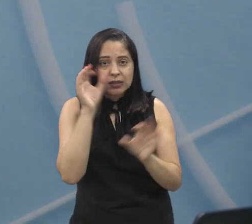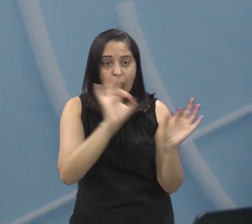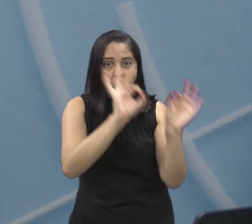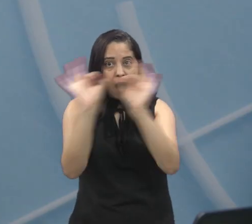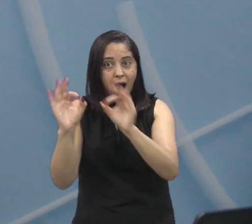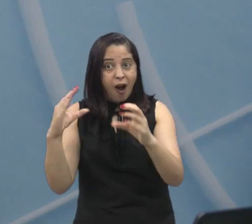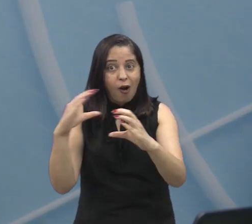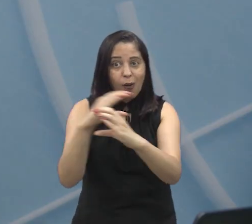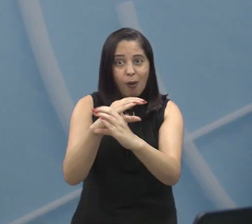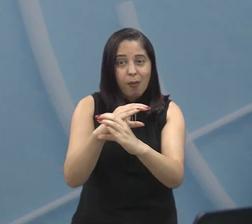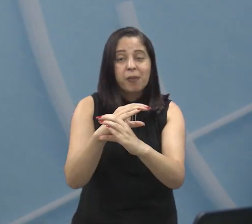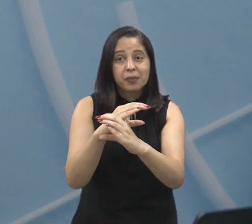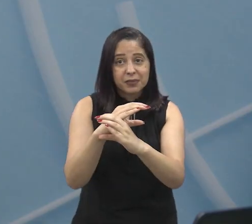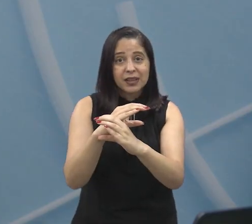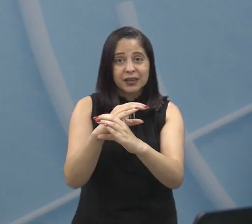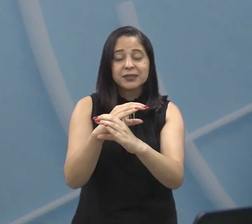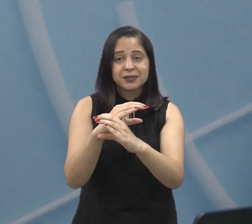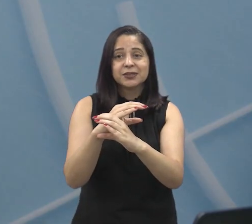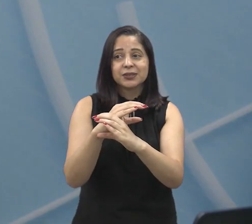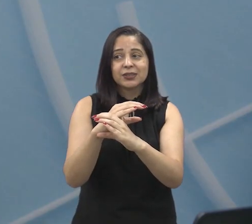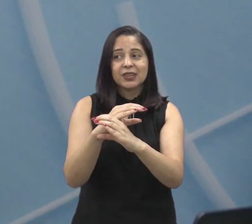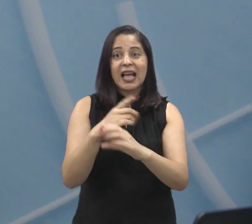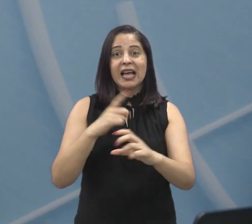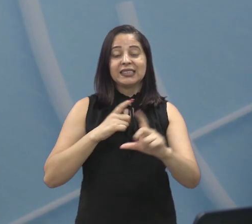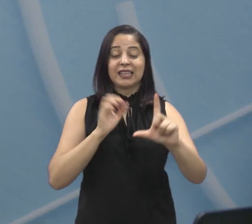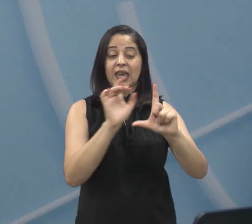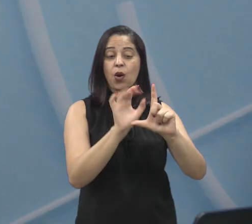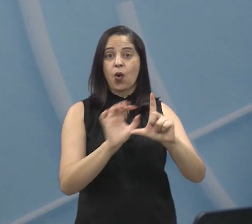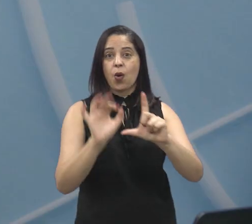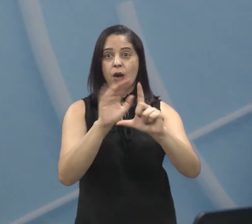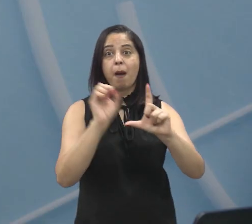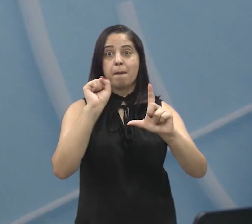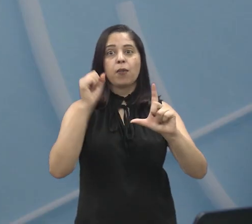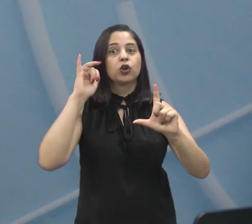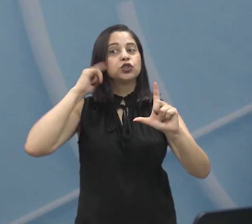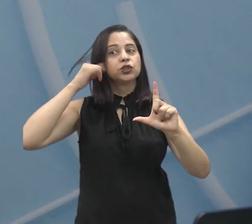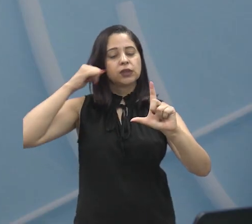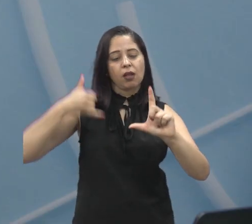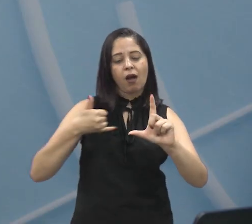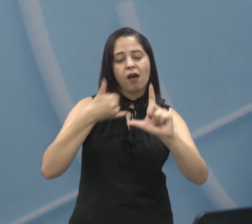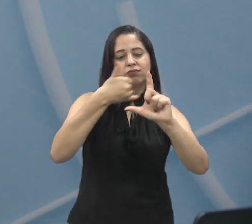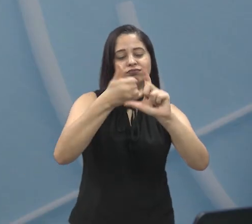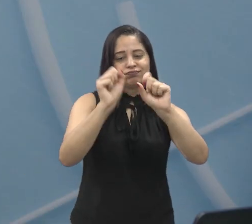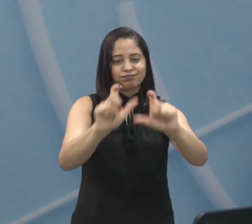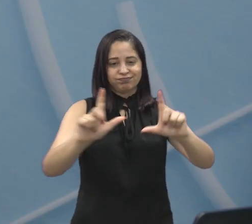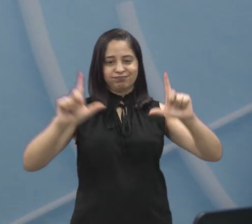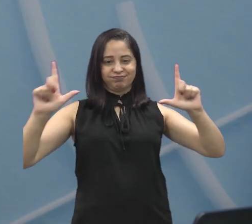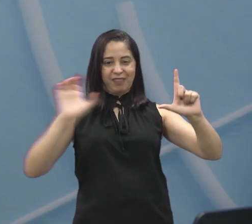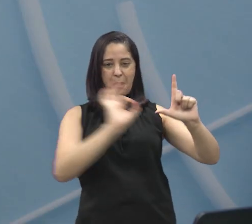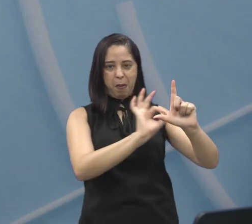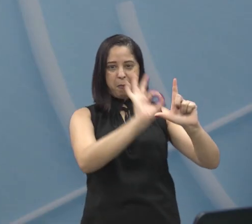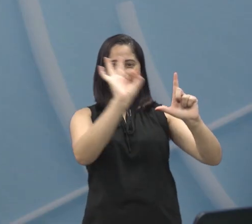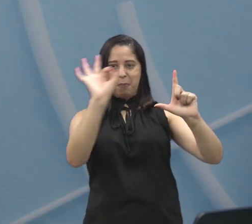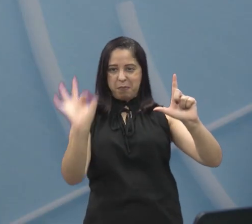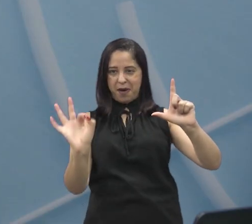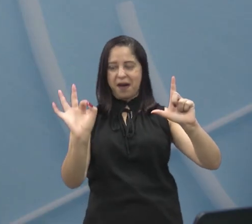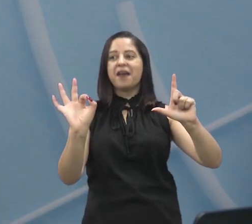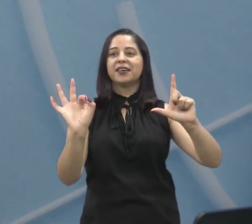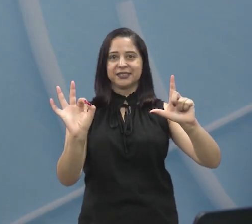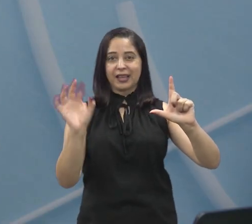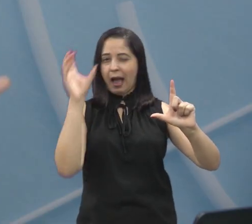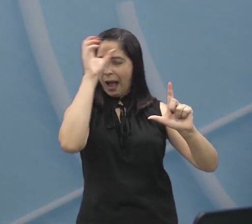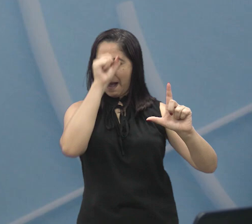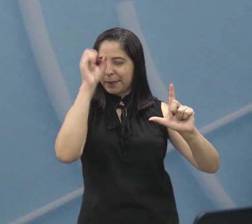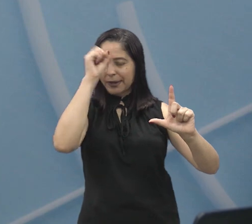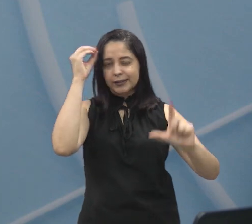ter acesso aos episódios, vai ficar o QR Code aqui na sua tela para você acessar aí e aprender